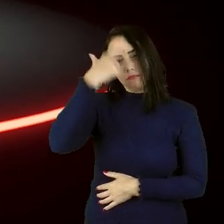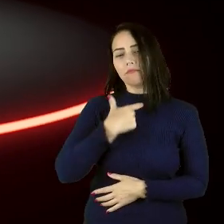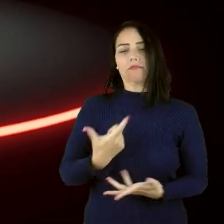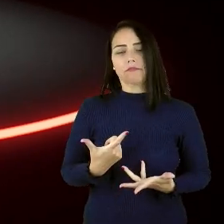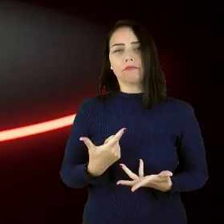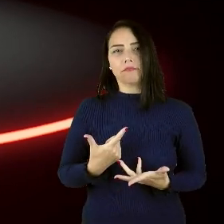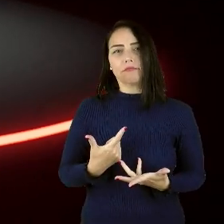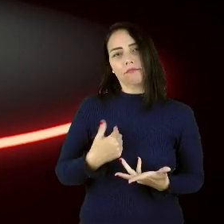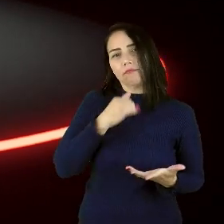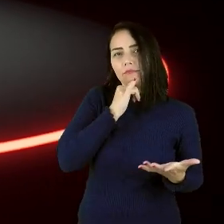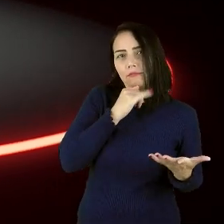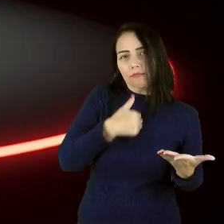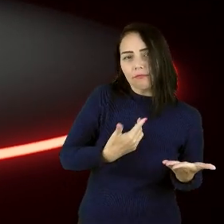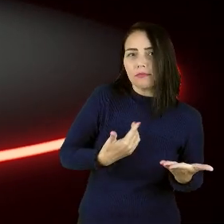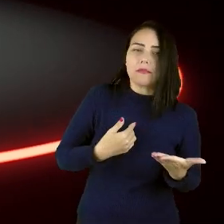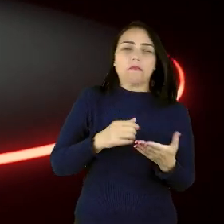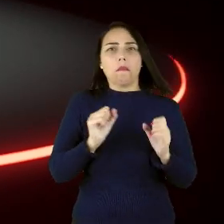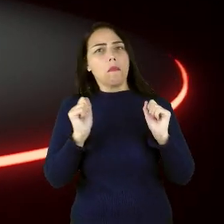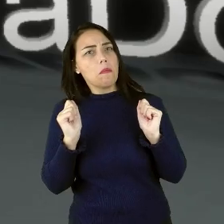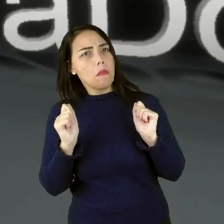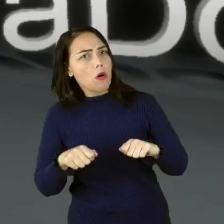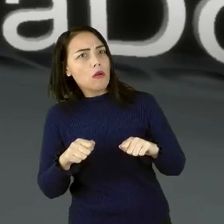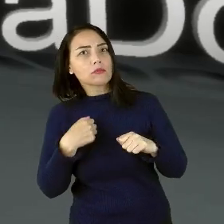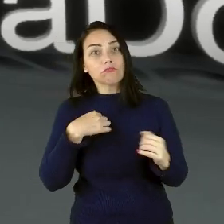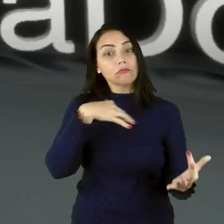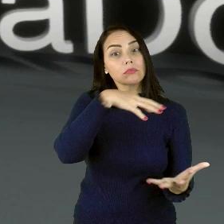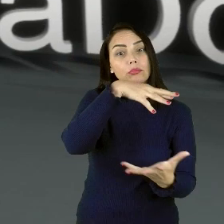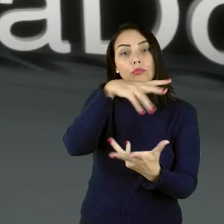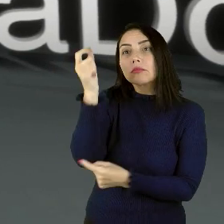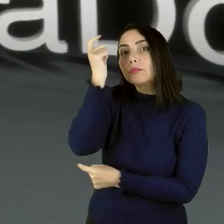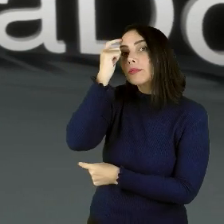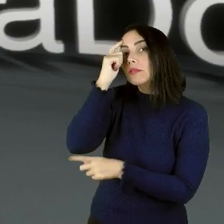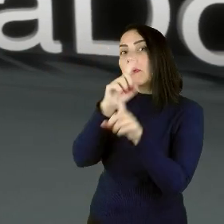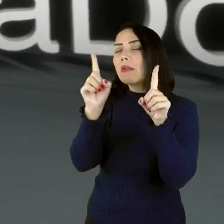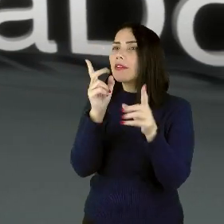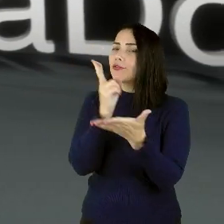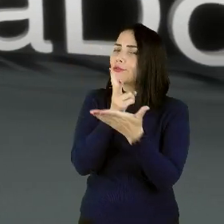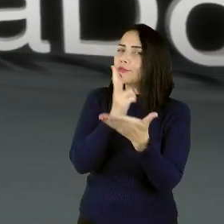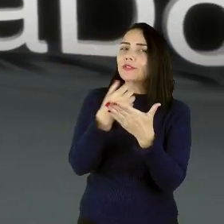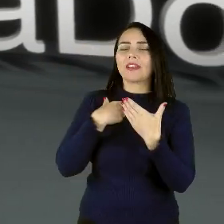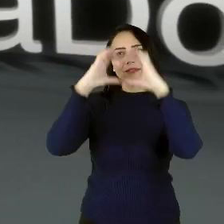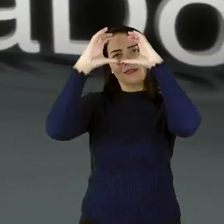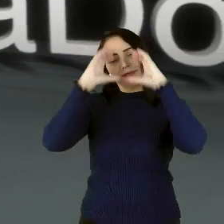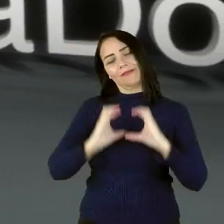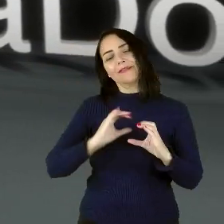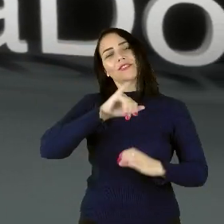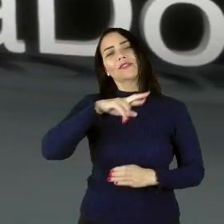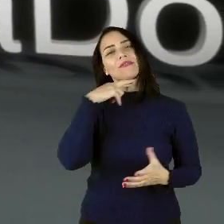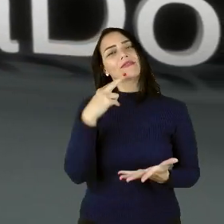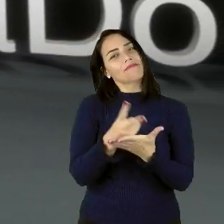né, sou um exemplo disso. Eu posso ser um tremendo de um global thinker, mas no fundo sempre serei um cidadão